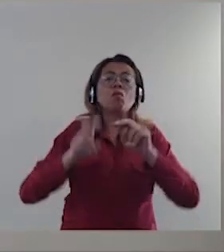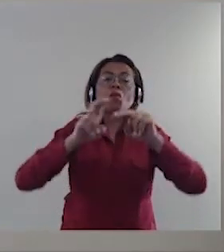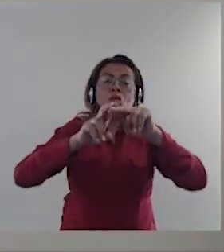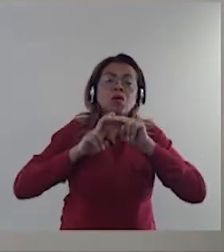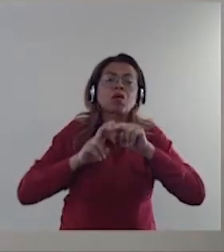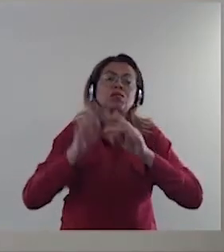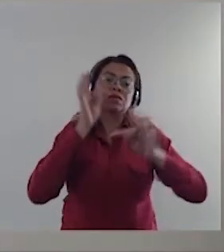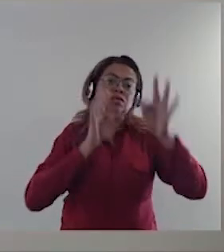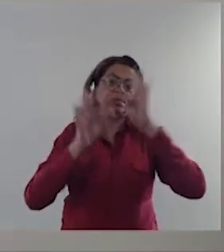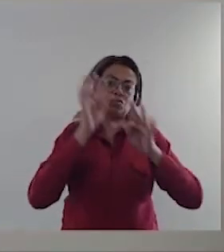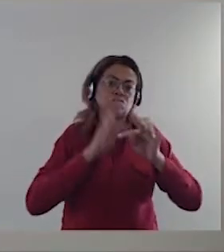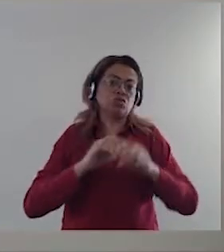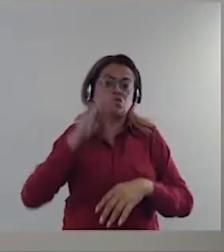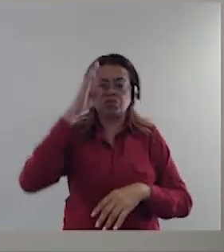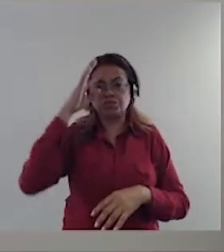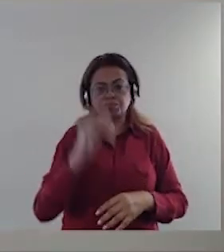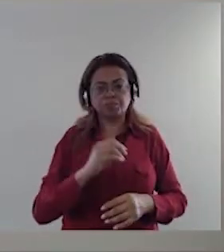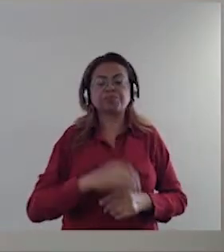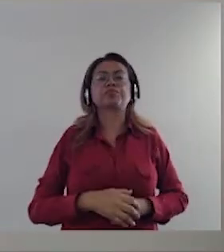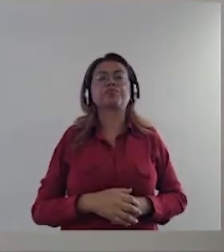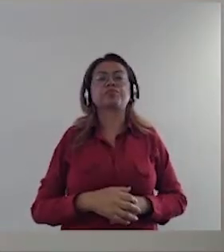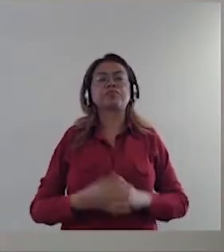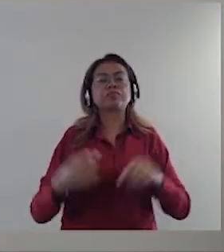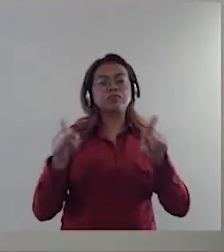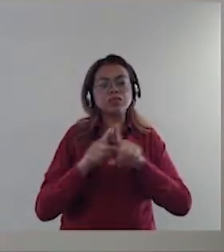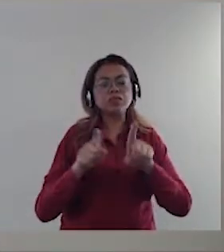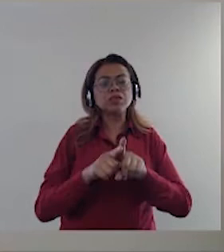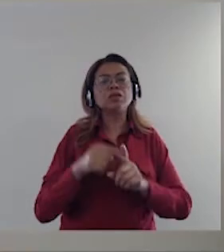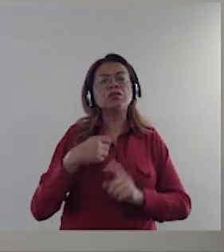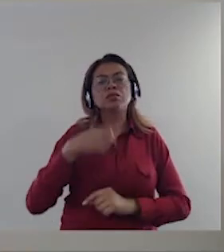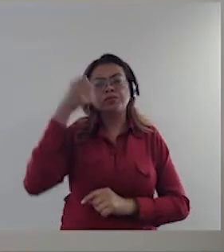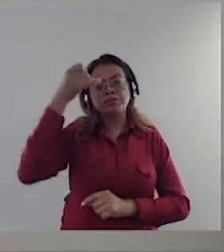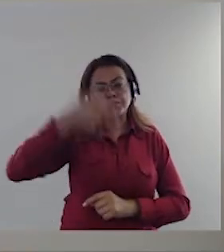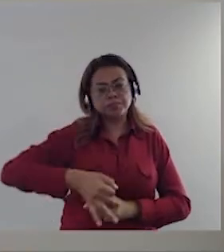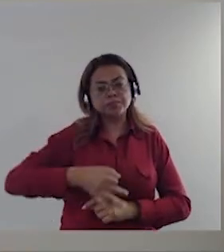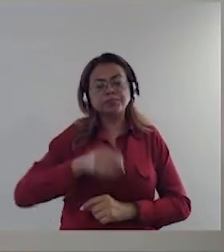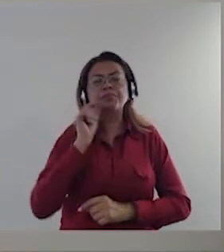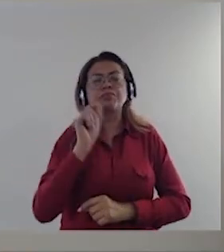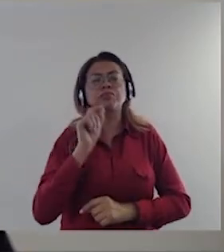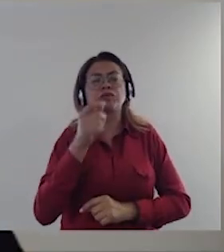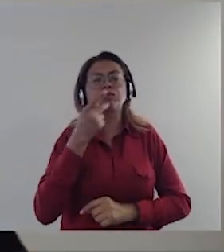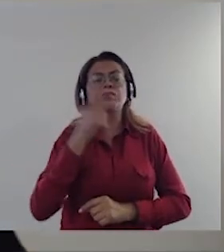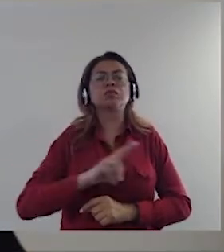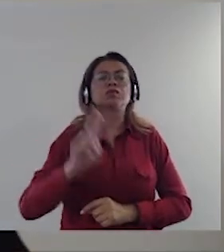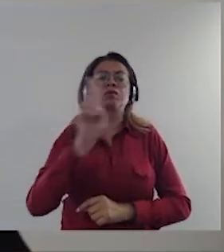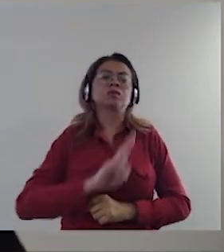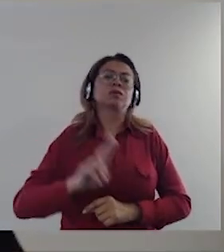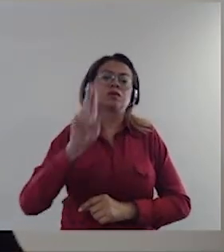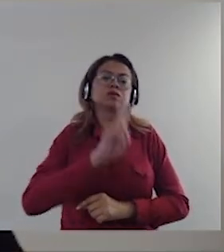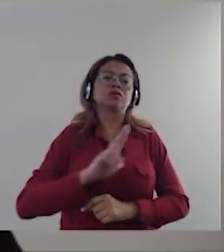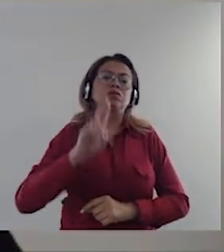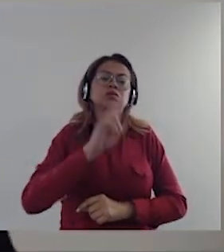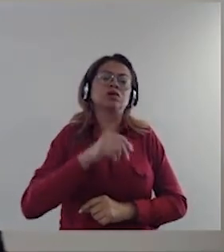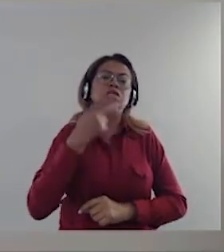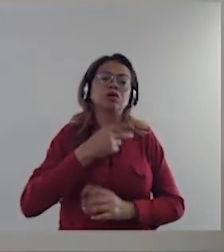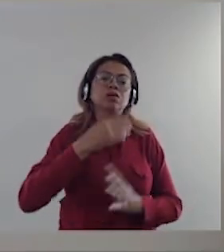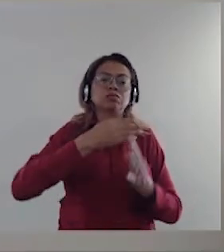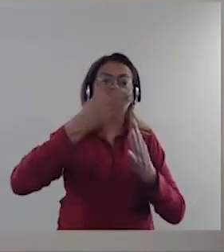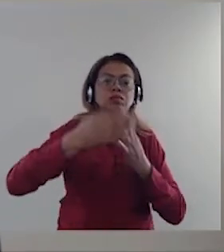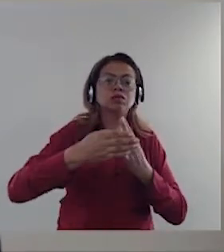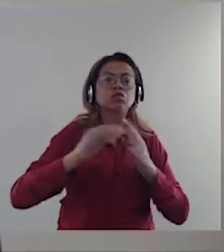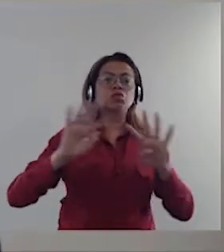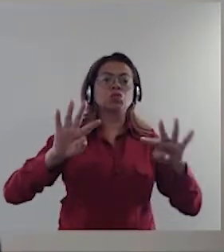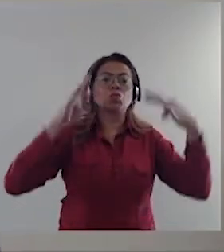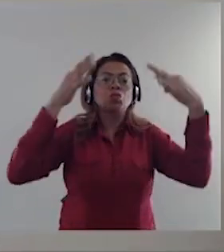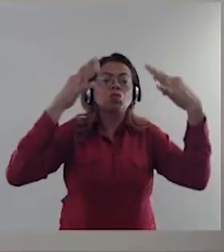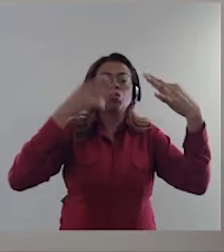também faço aqui um destaque especial que agora há pouco Célia também levantou, e que diz respeito à utilização do meio da videoconferência